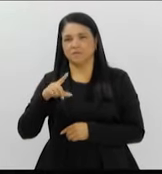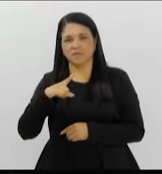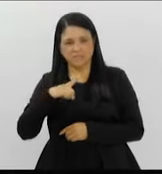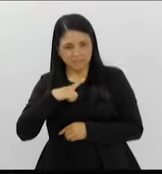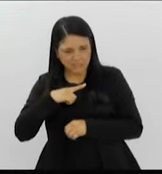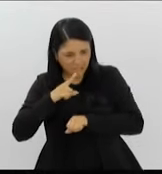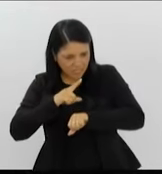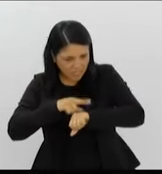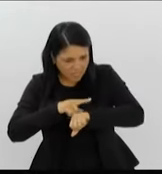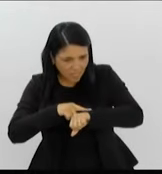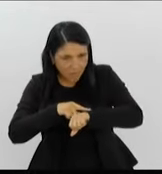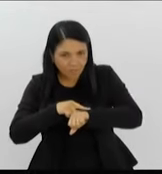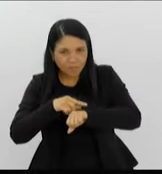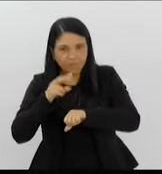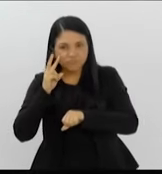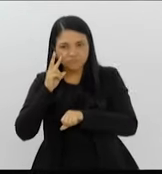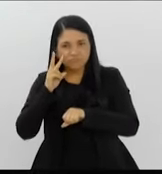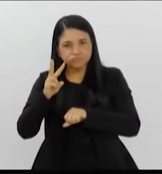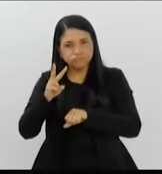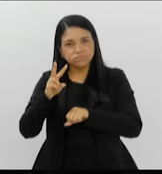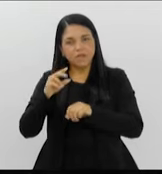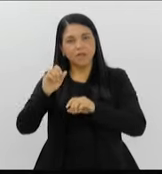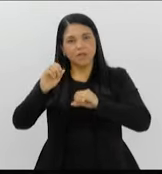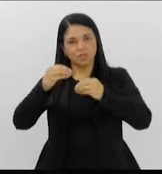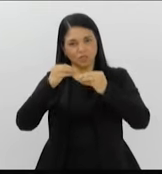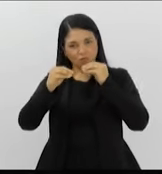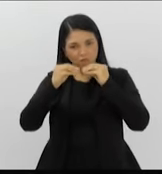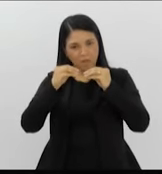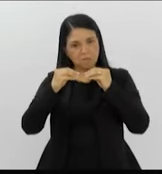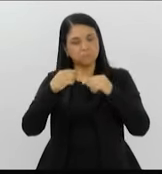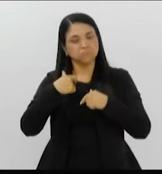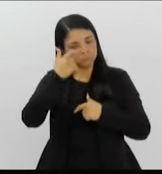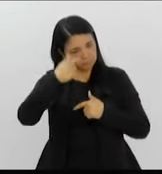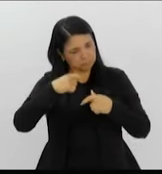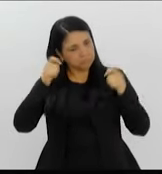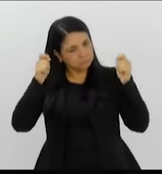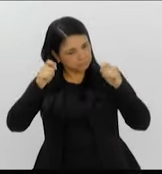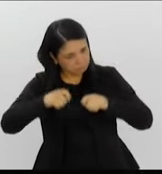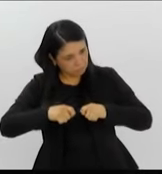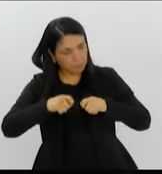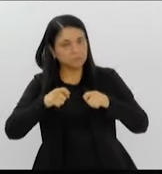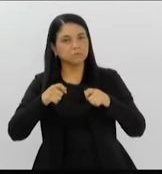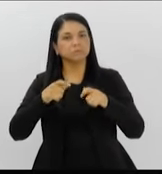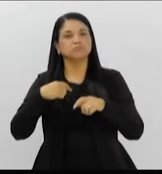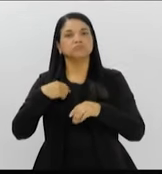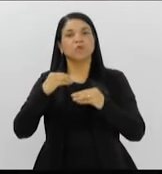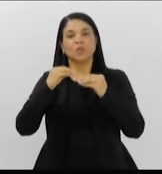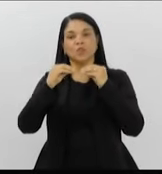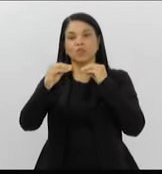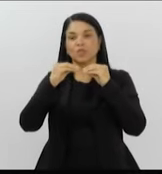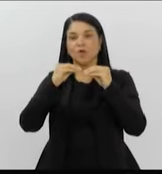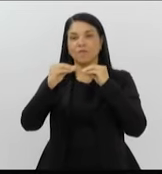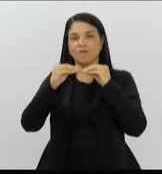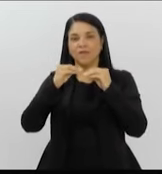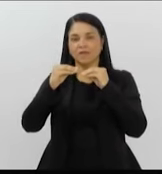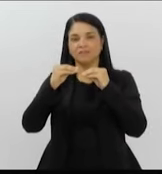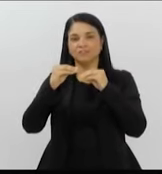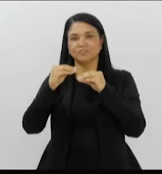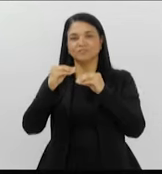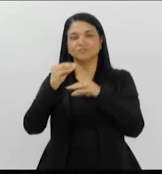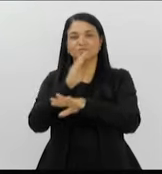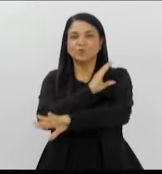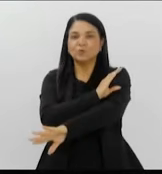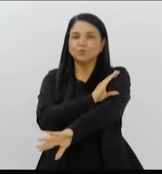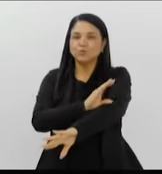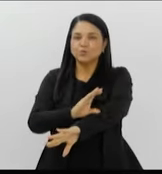tempo de ver novela? Sempre que posso, vejo sim, principalmente novela de costumes. O que